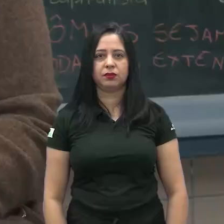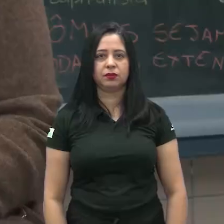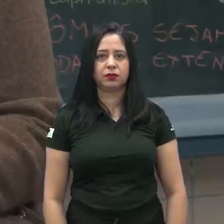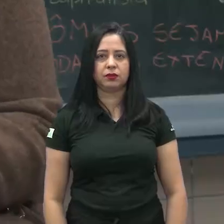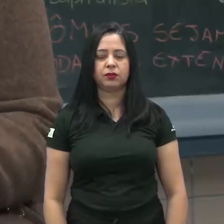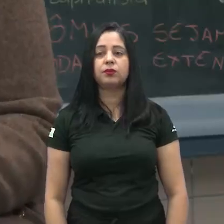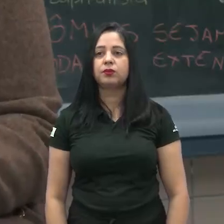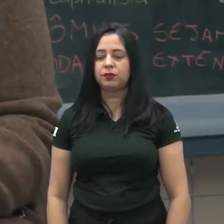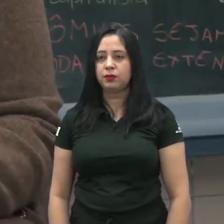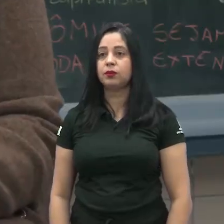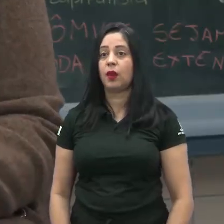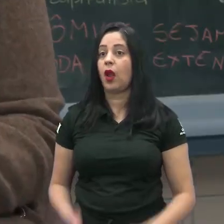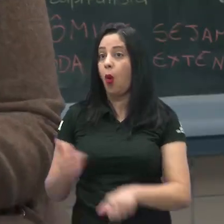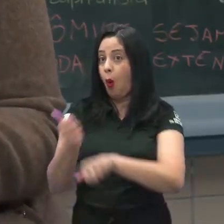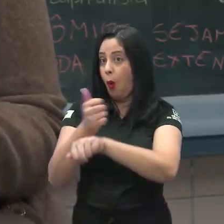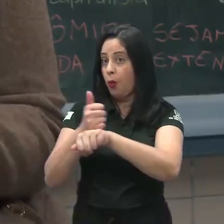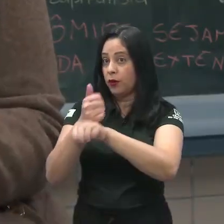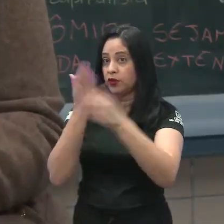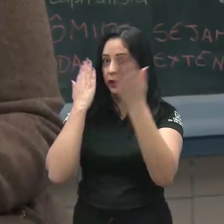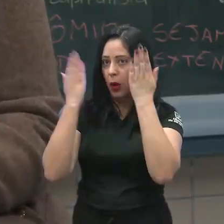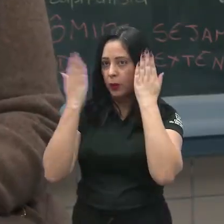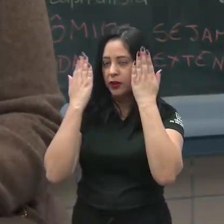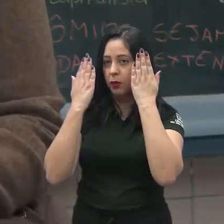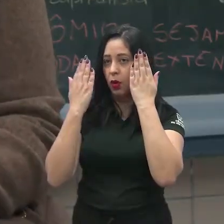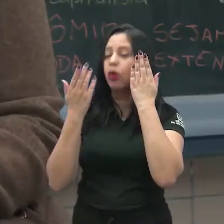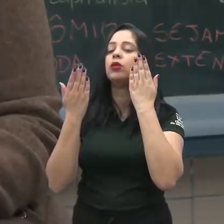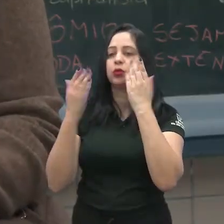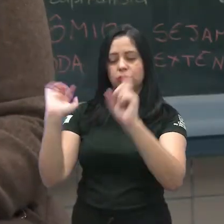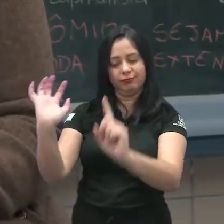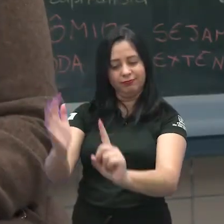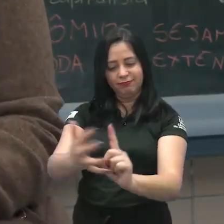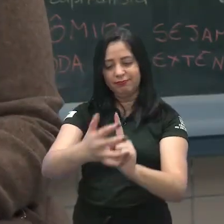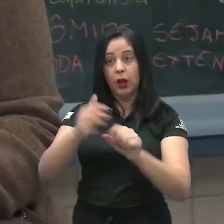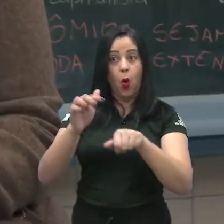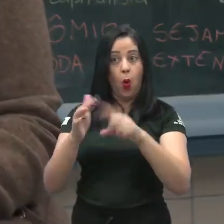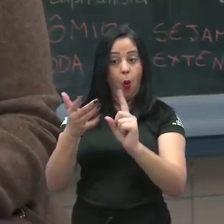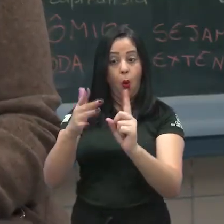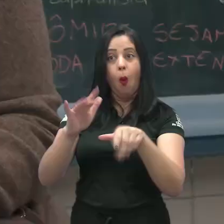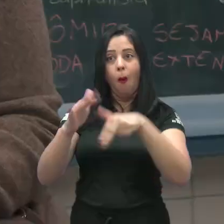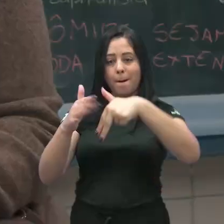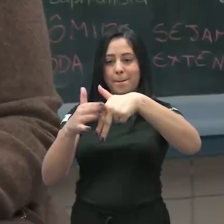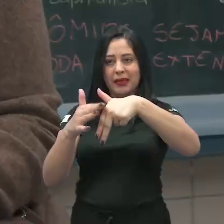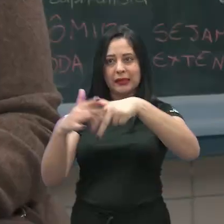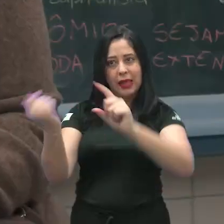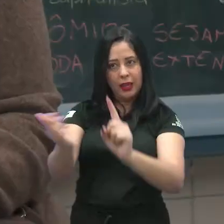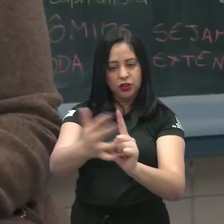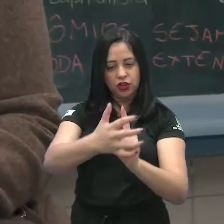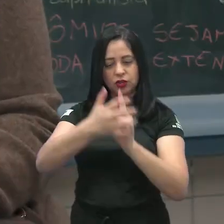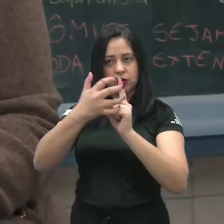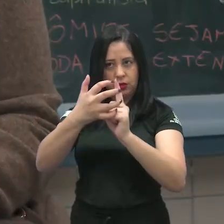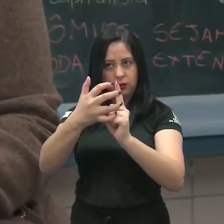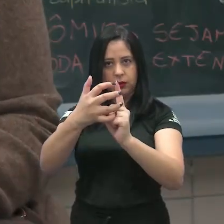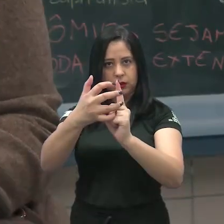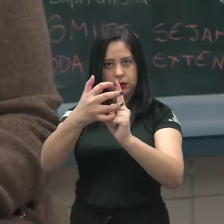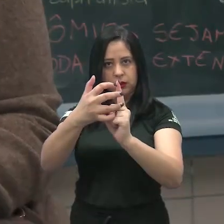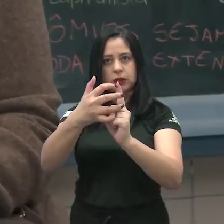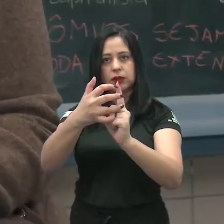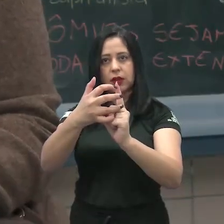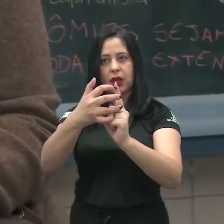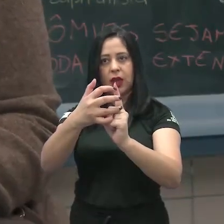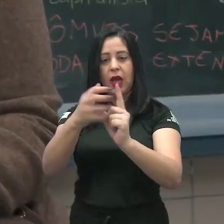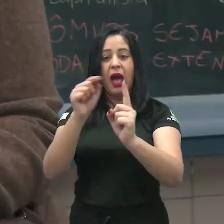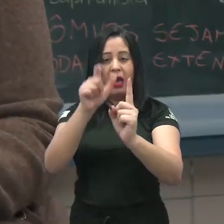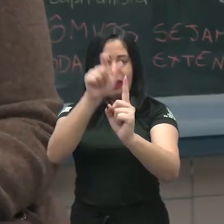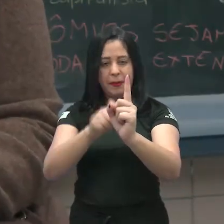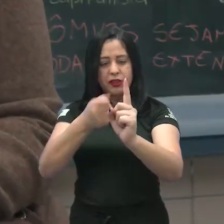O psicólogo consegue acolher, né, o paciente fazendo uma escuta em que não vai